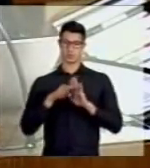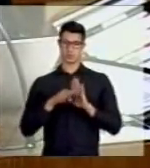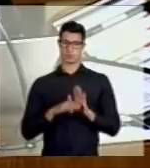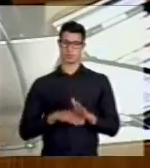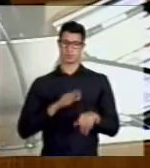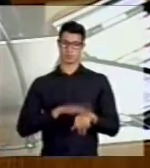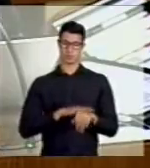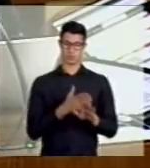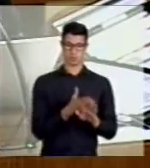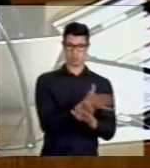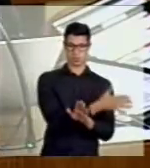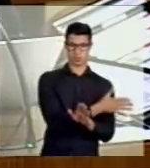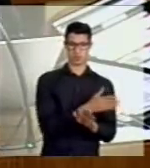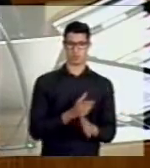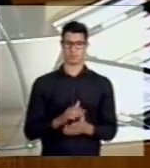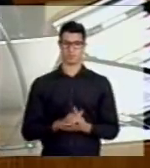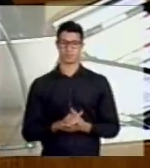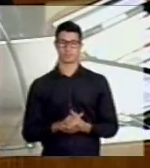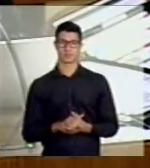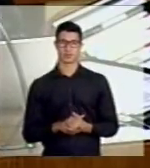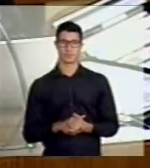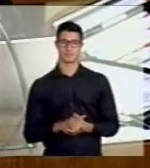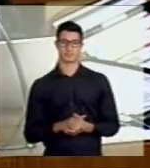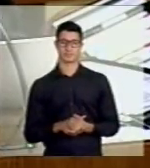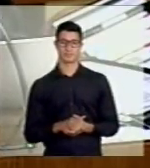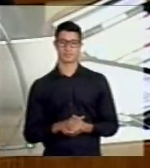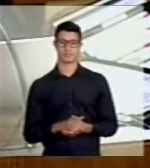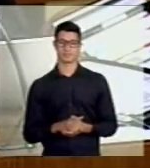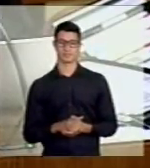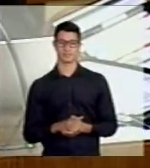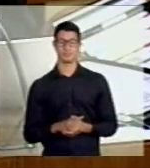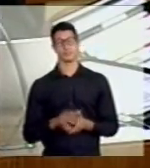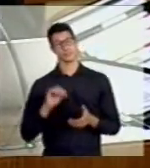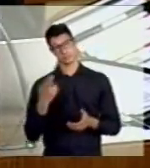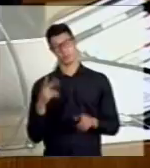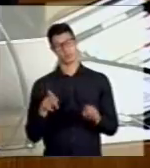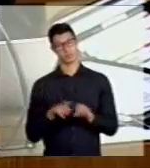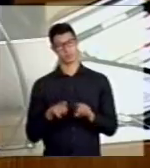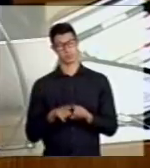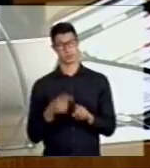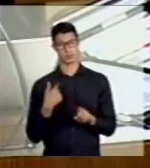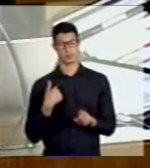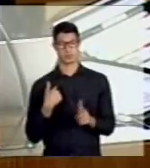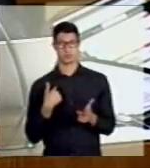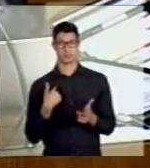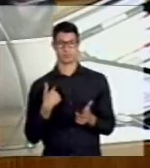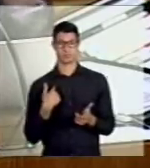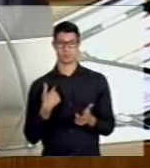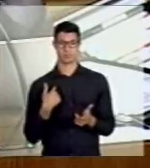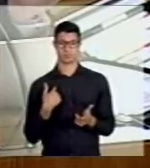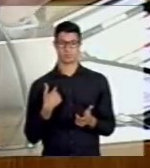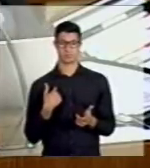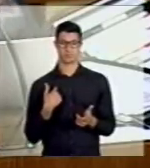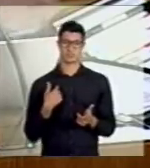ele temporal, como sugerido pela Procuradoria-Geral da República, ou também aquele uma análise